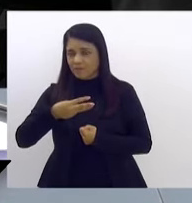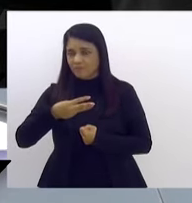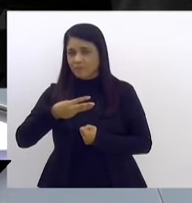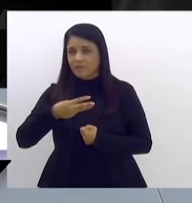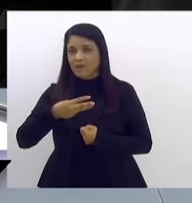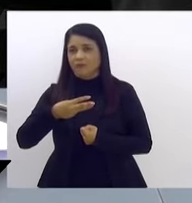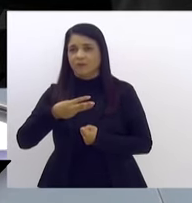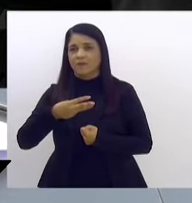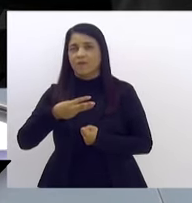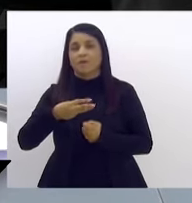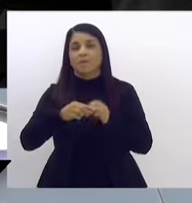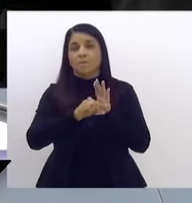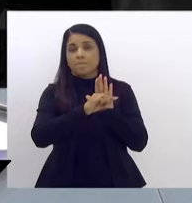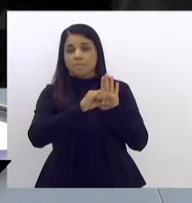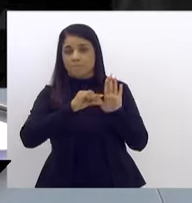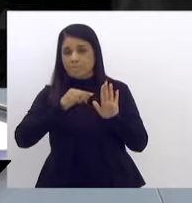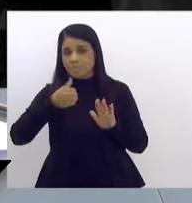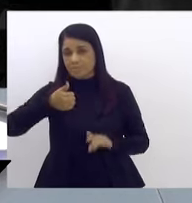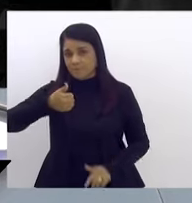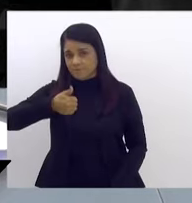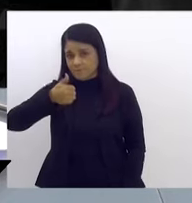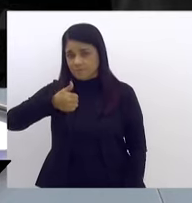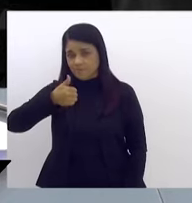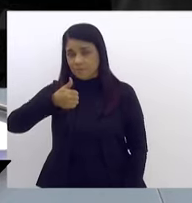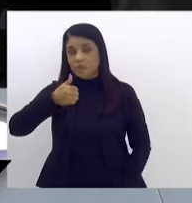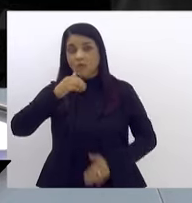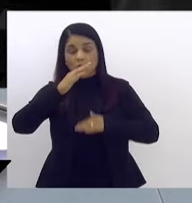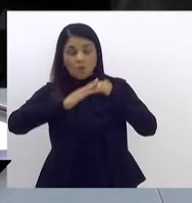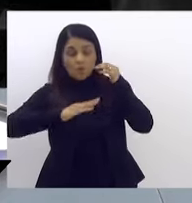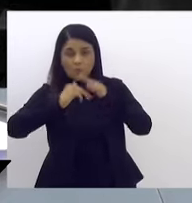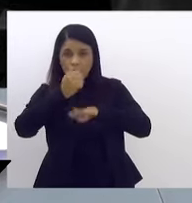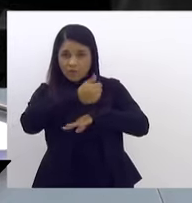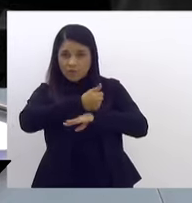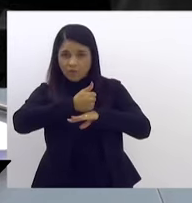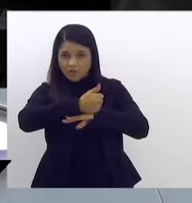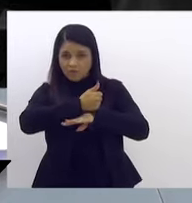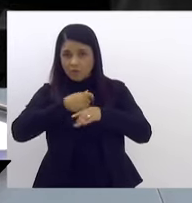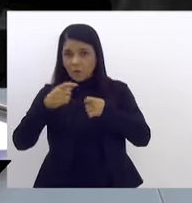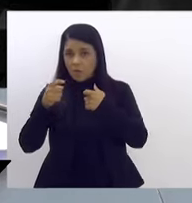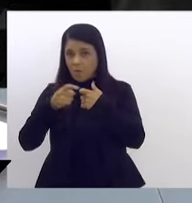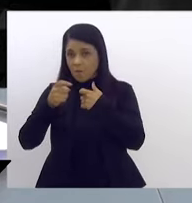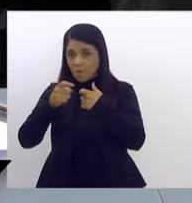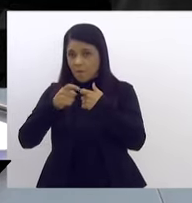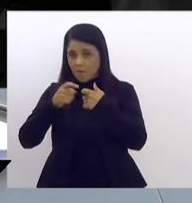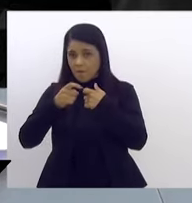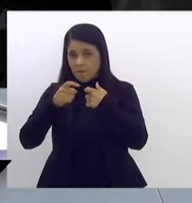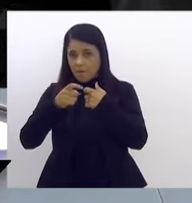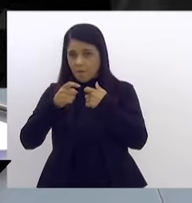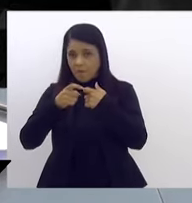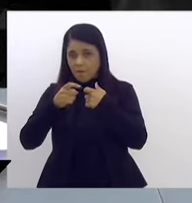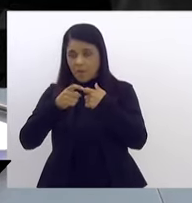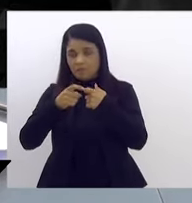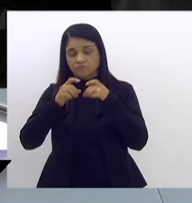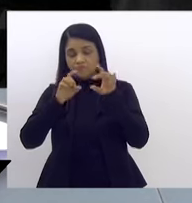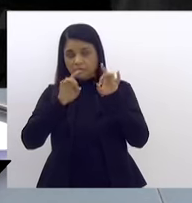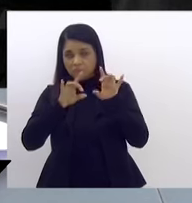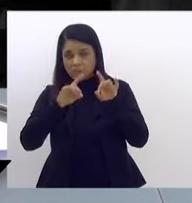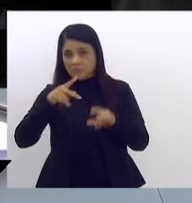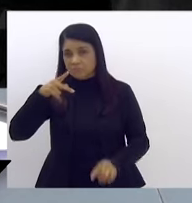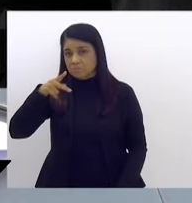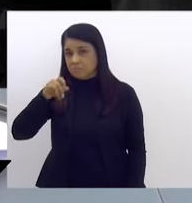parágrafo primeiro diz que o profissional que é o médico especialista que ele não chama de de